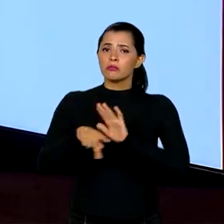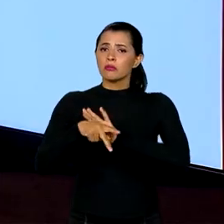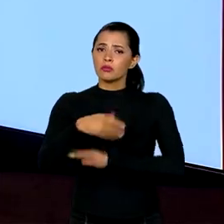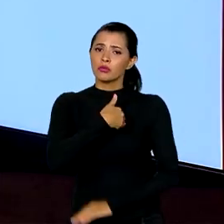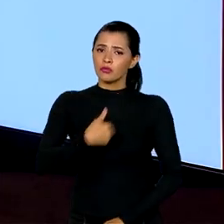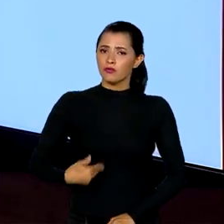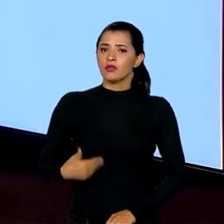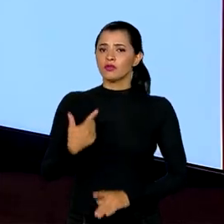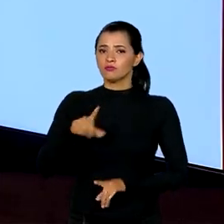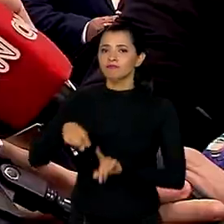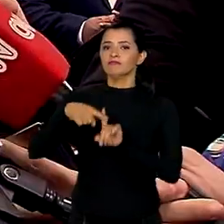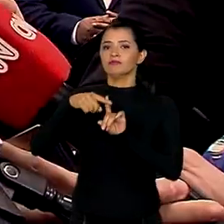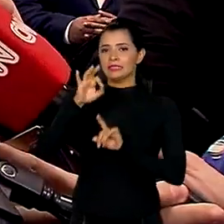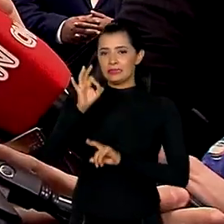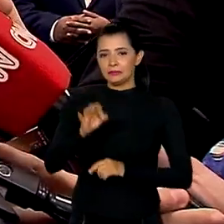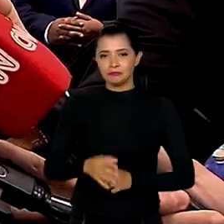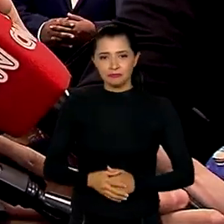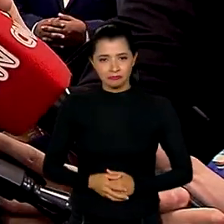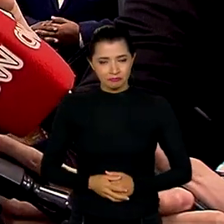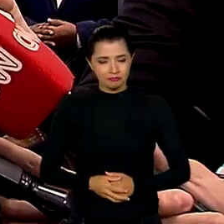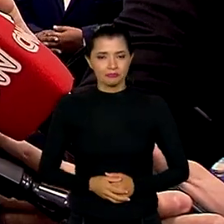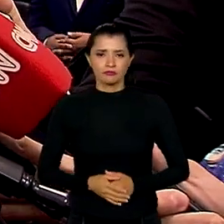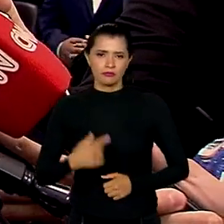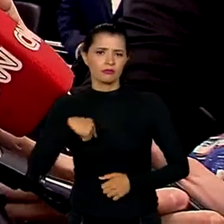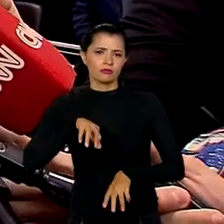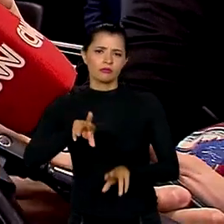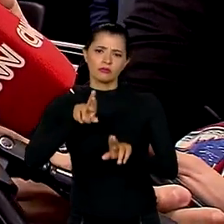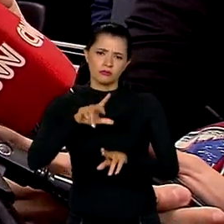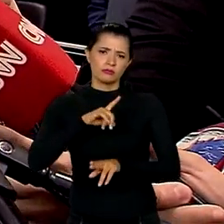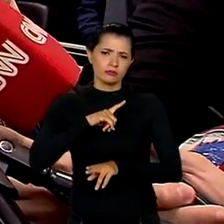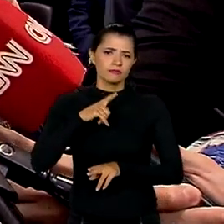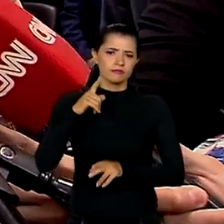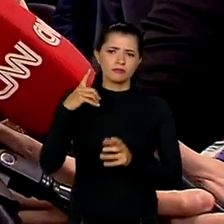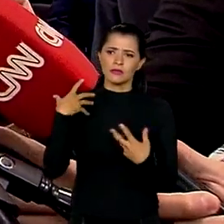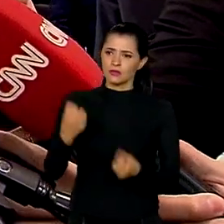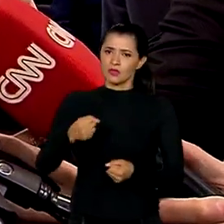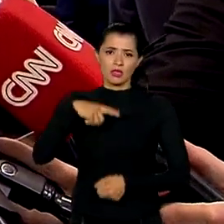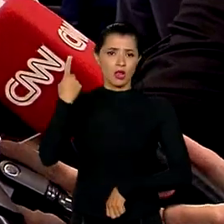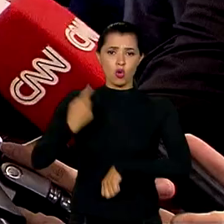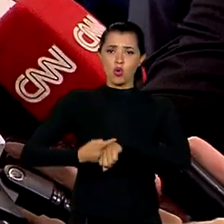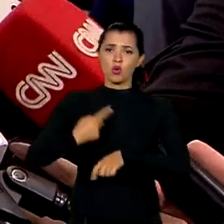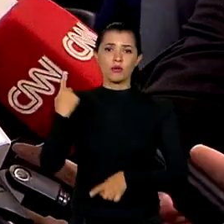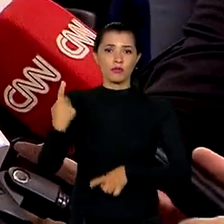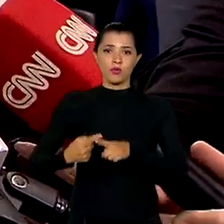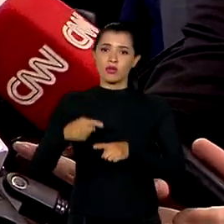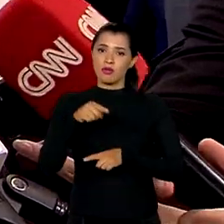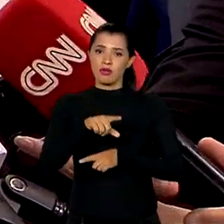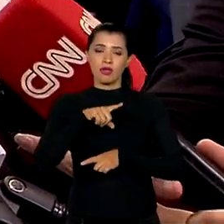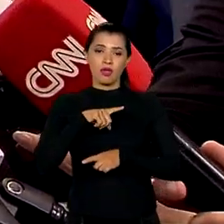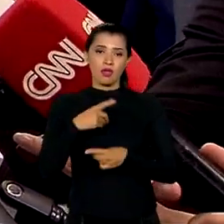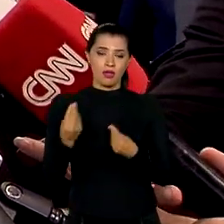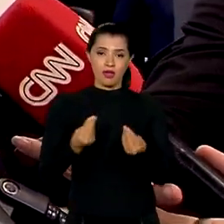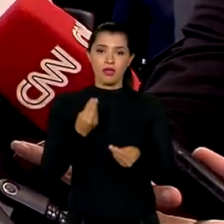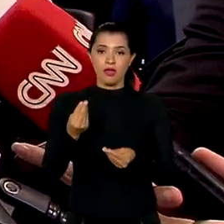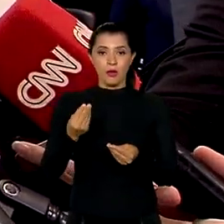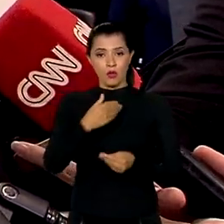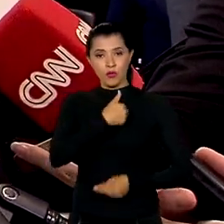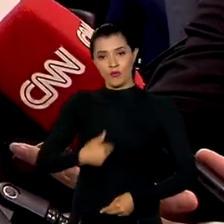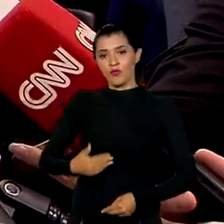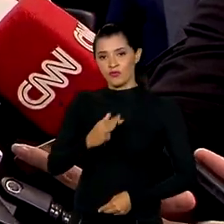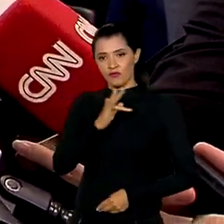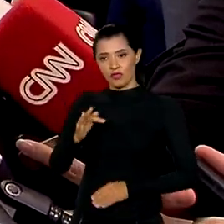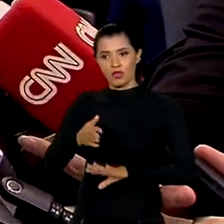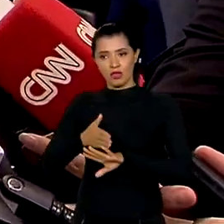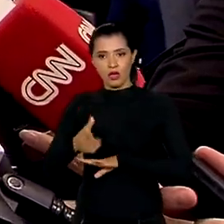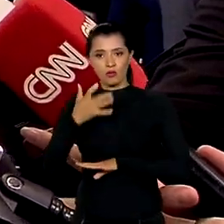governo é otimista. Nós temos a expectativa de adesão imediata, porque é um ato em que a atuação do governo